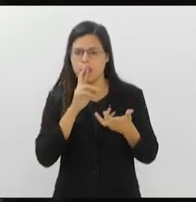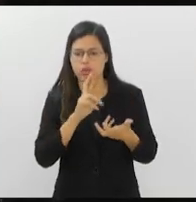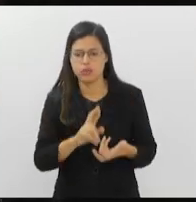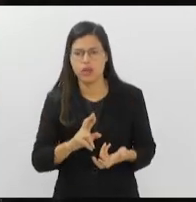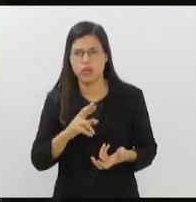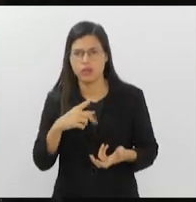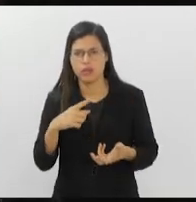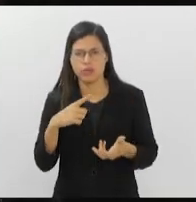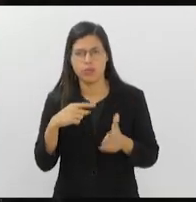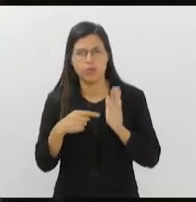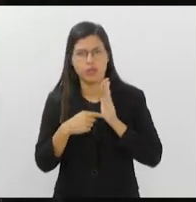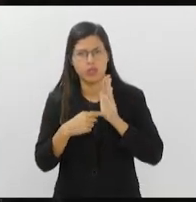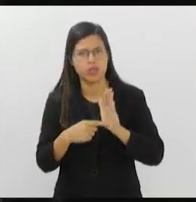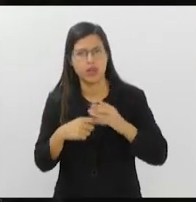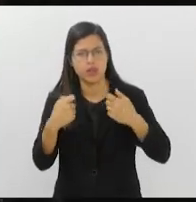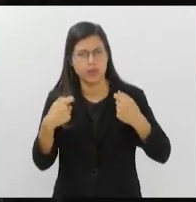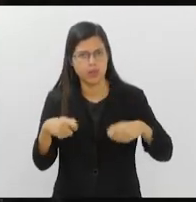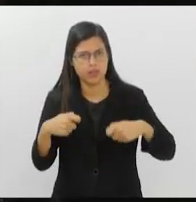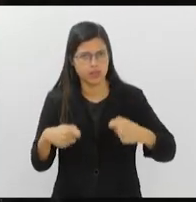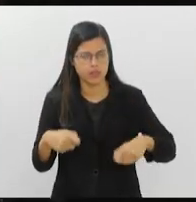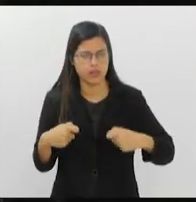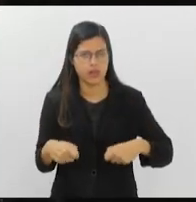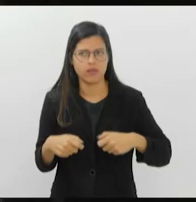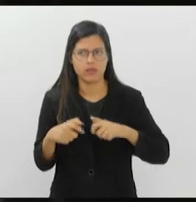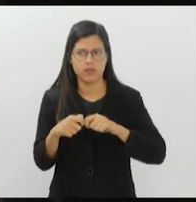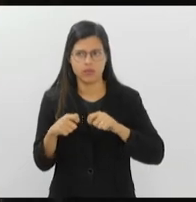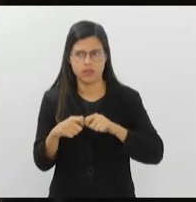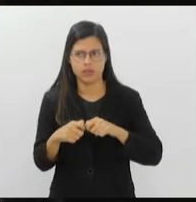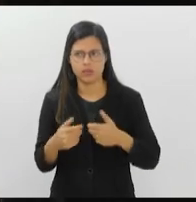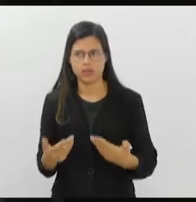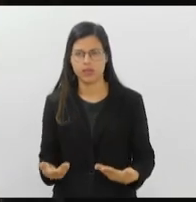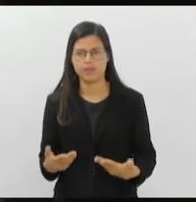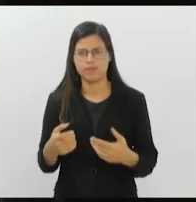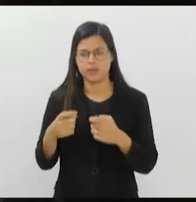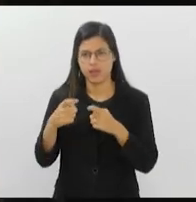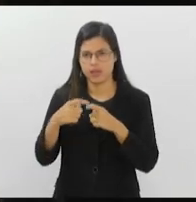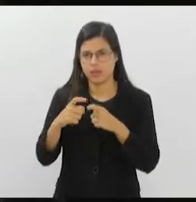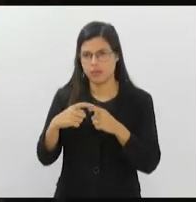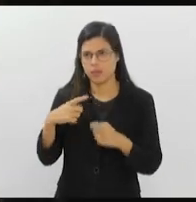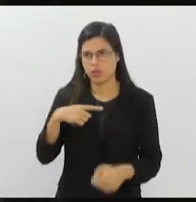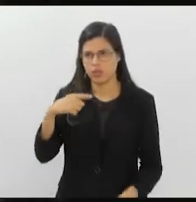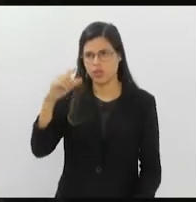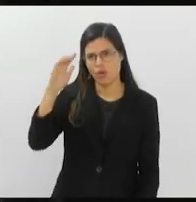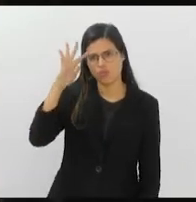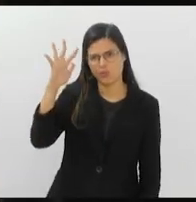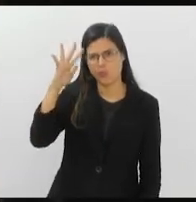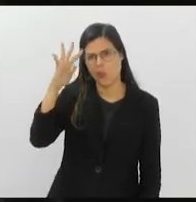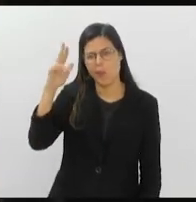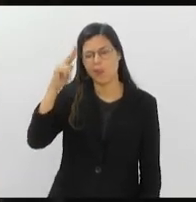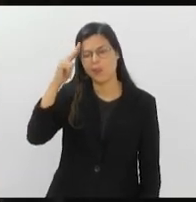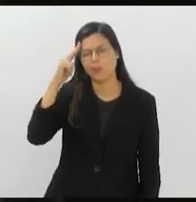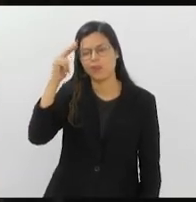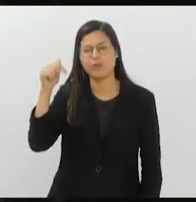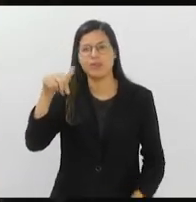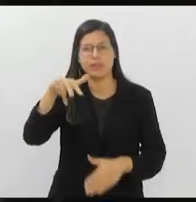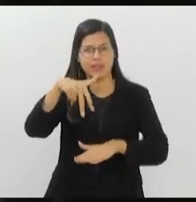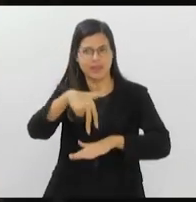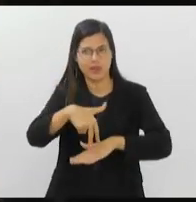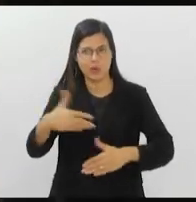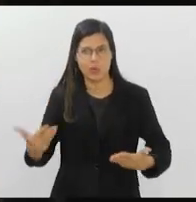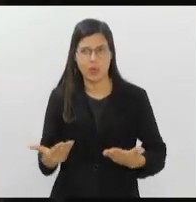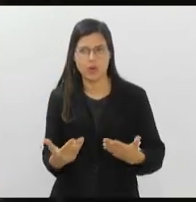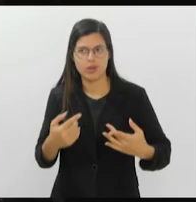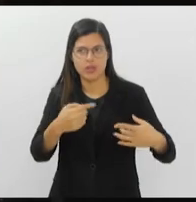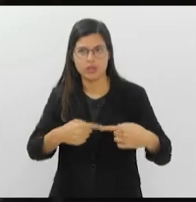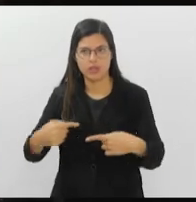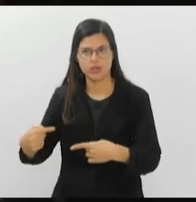a necessidade que a gente tinha de fazer isso. E esse médico tinha um sonho de estar aqui hoje e estar trazendo essa